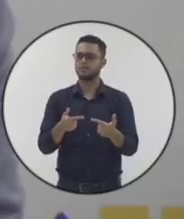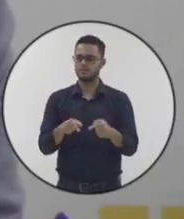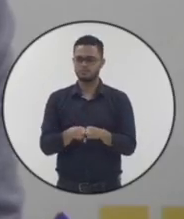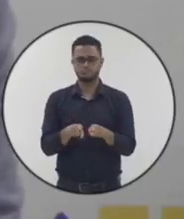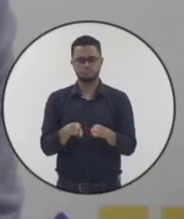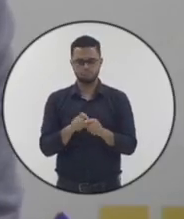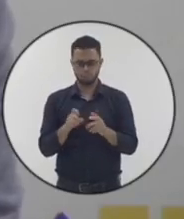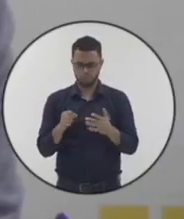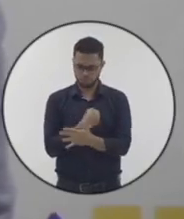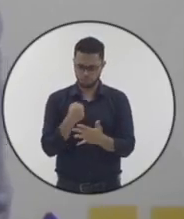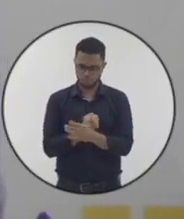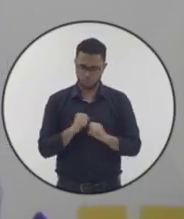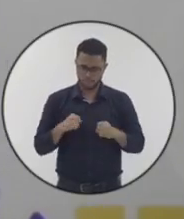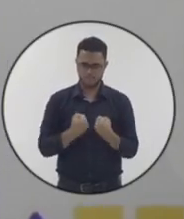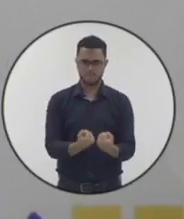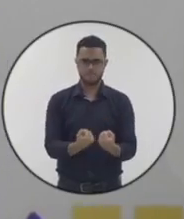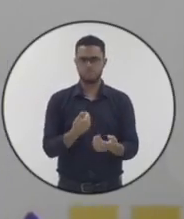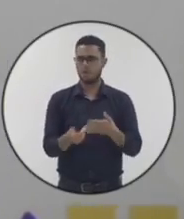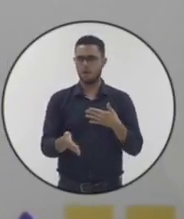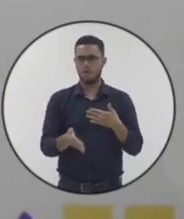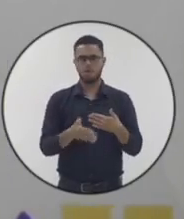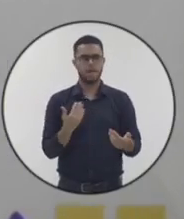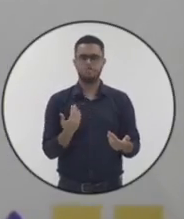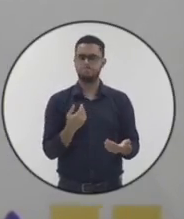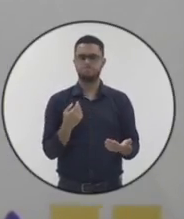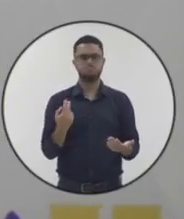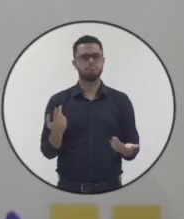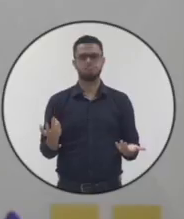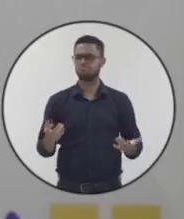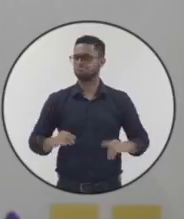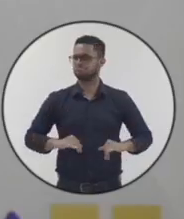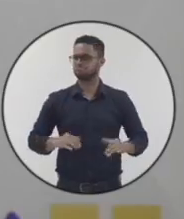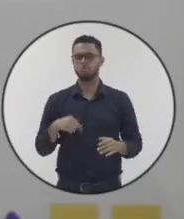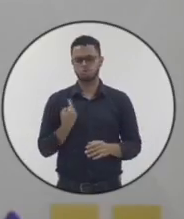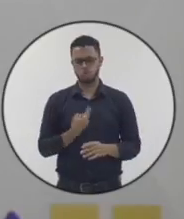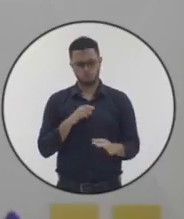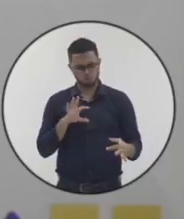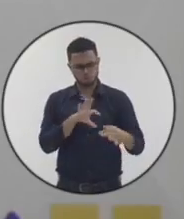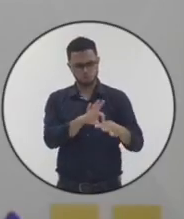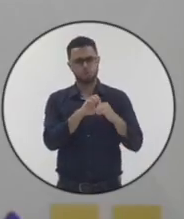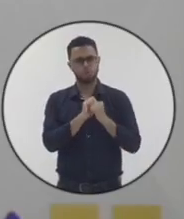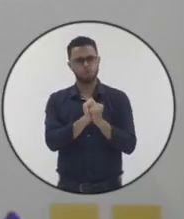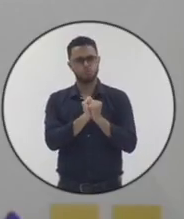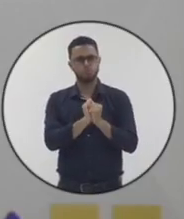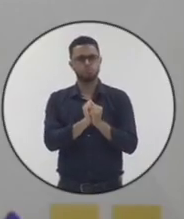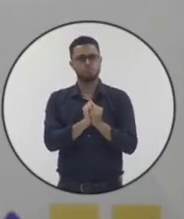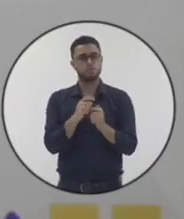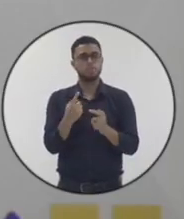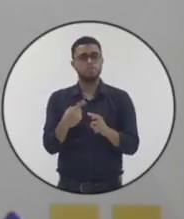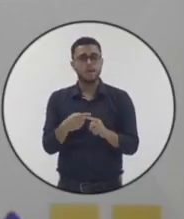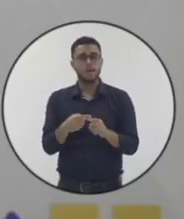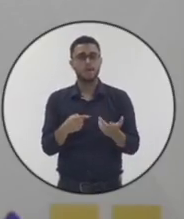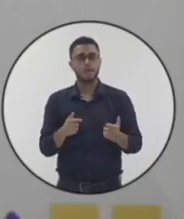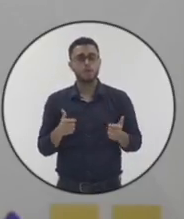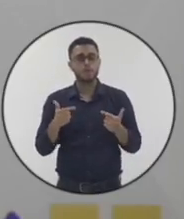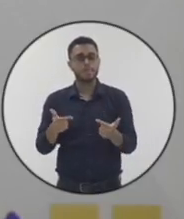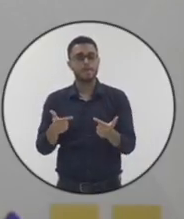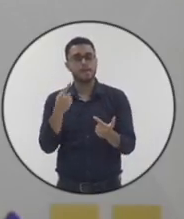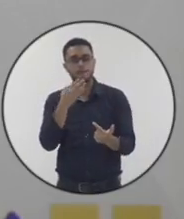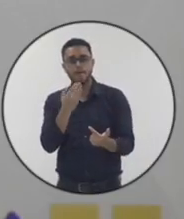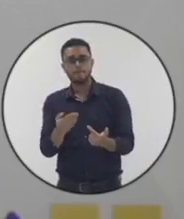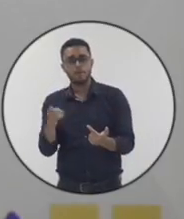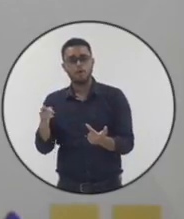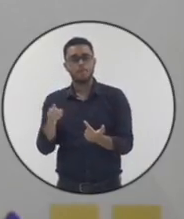seja o preço que for. A psicologia está aqui para lutarmos juntos, porque lutar pela dignidade trans